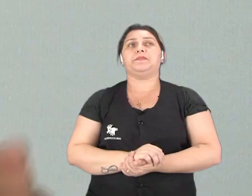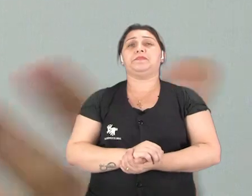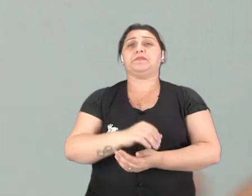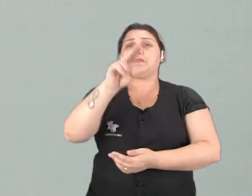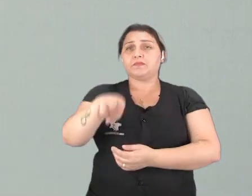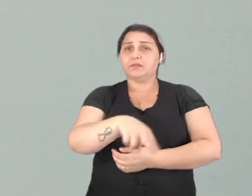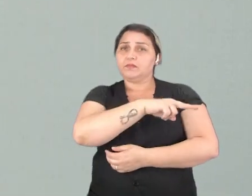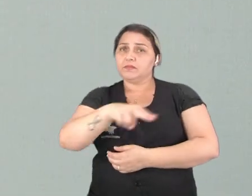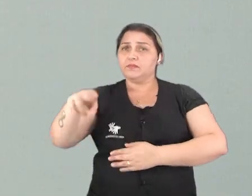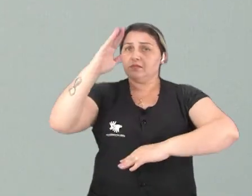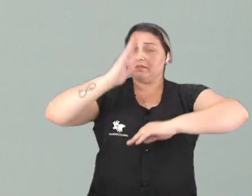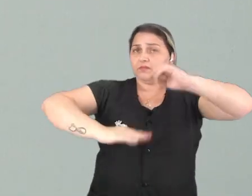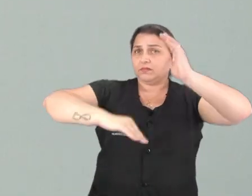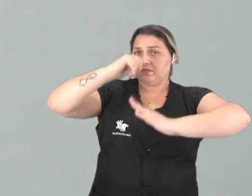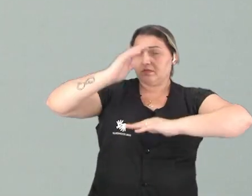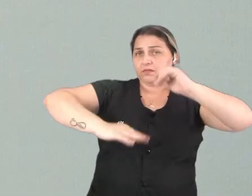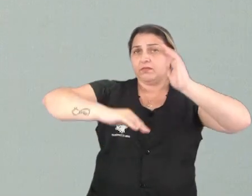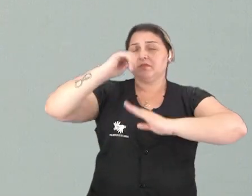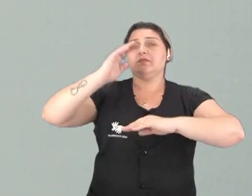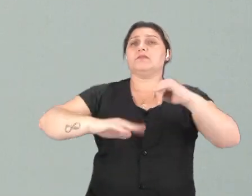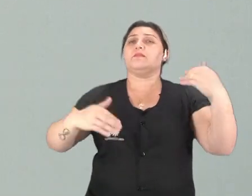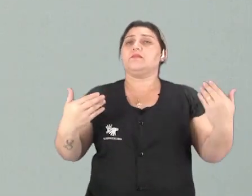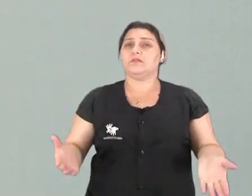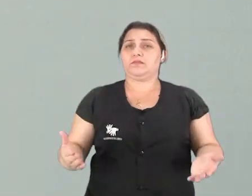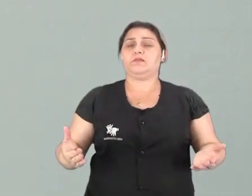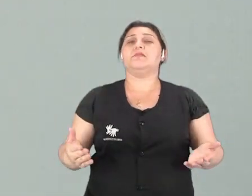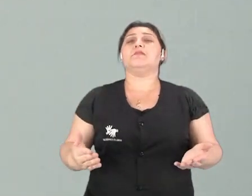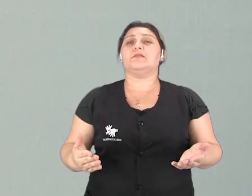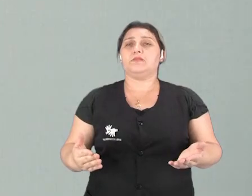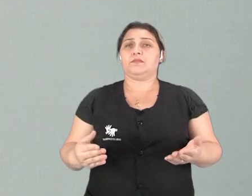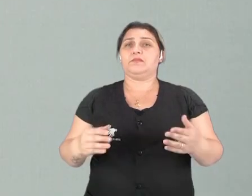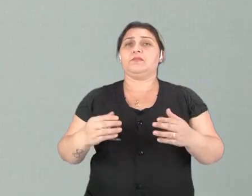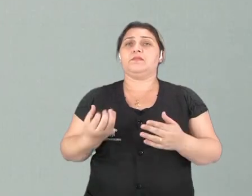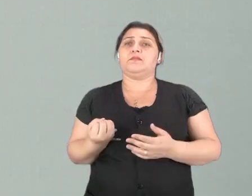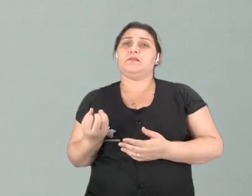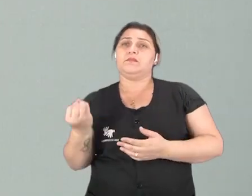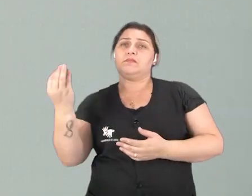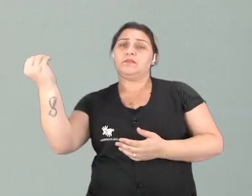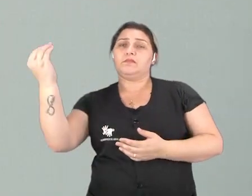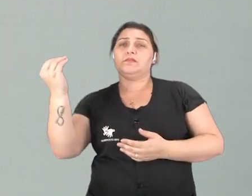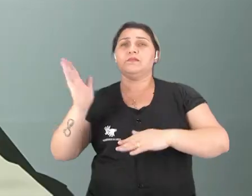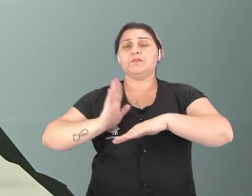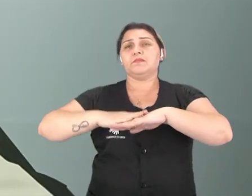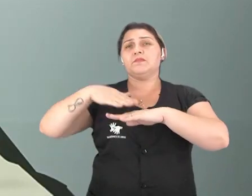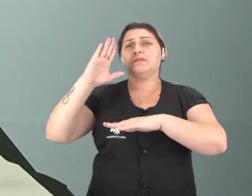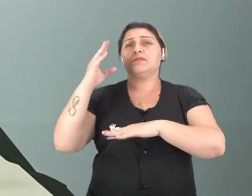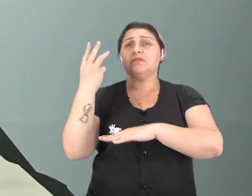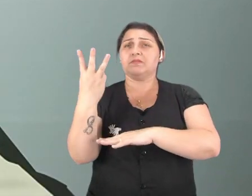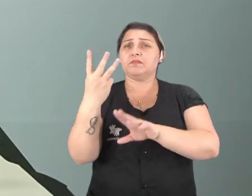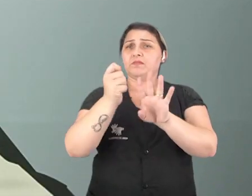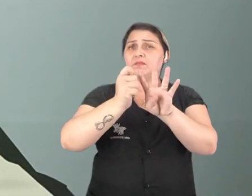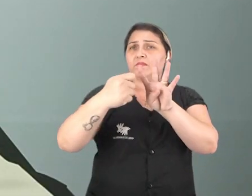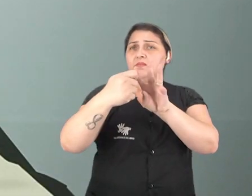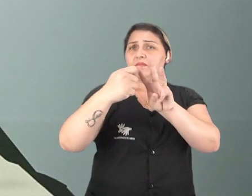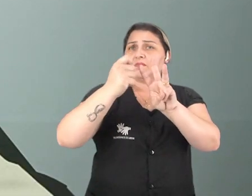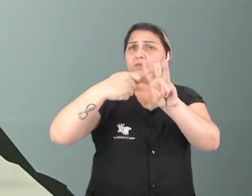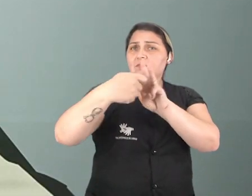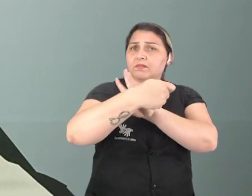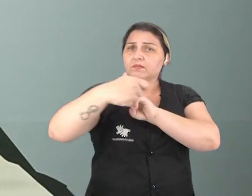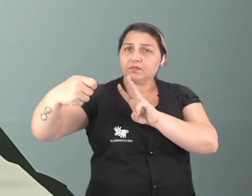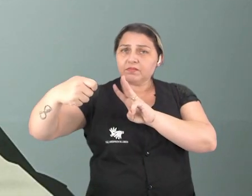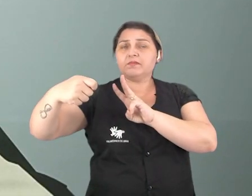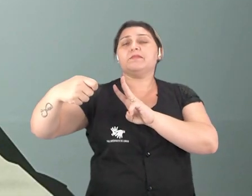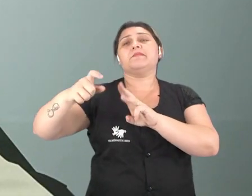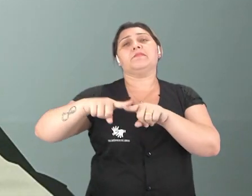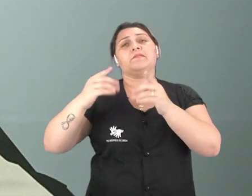padres e profissionais, né, que prestavam serviços. A viagem durou pouco mais de 3 meses, né,